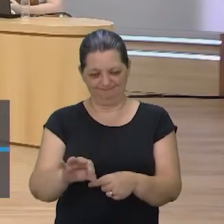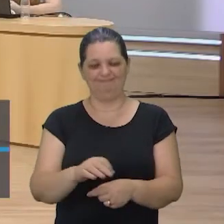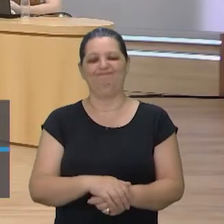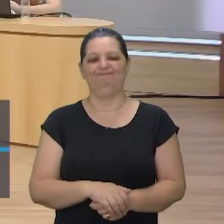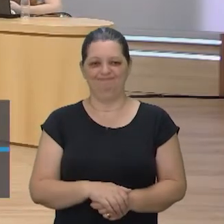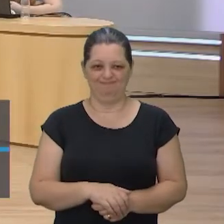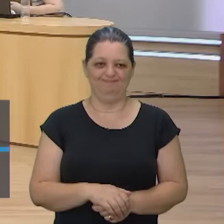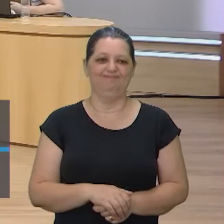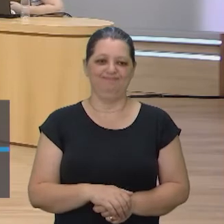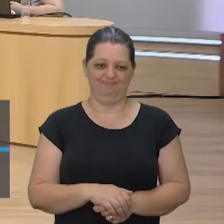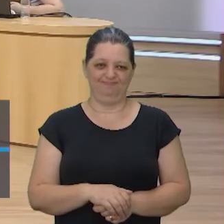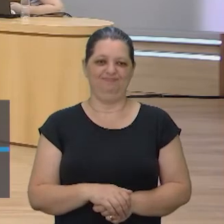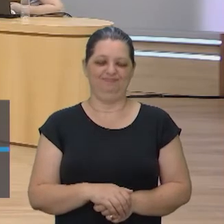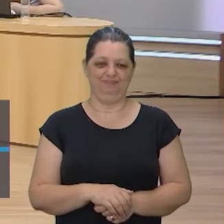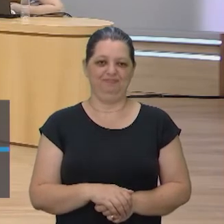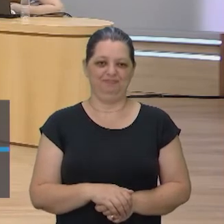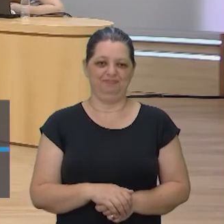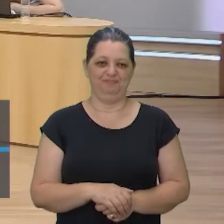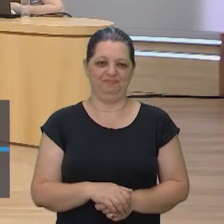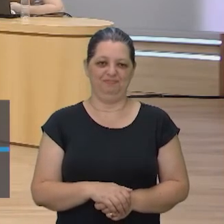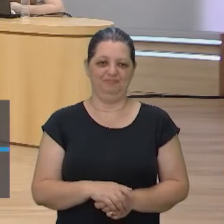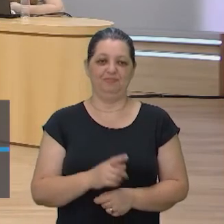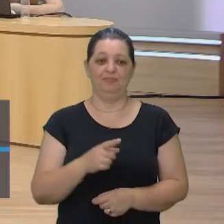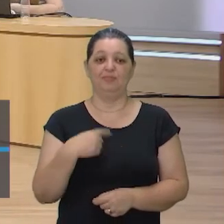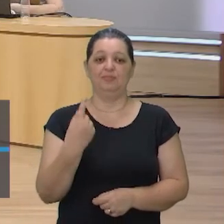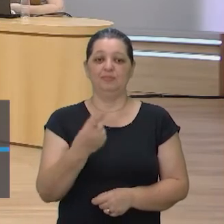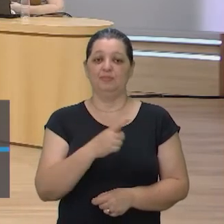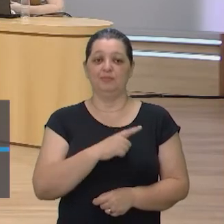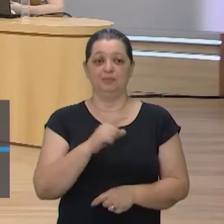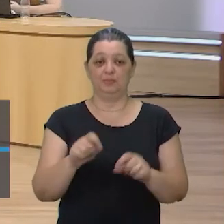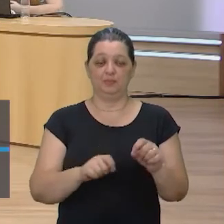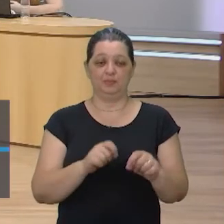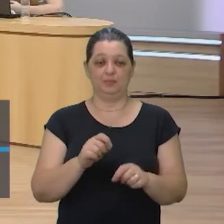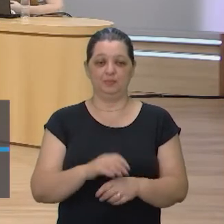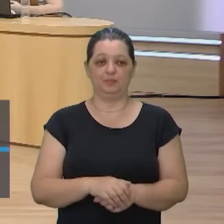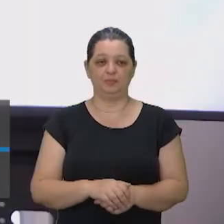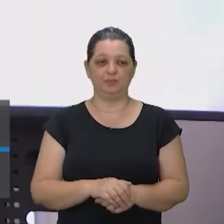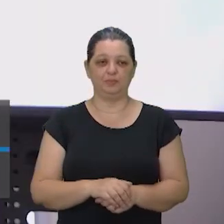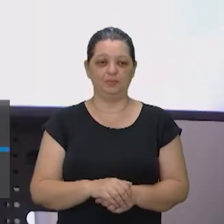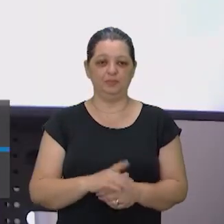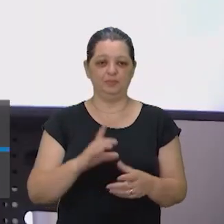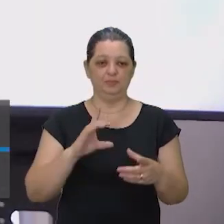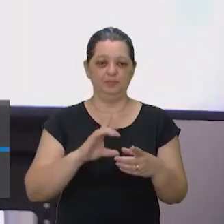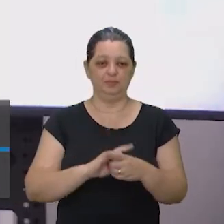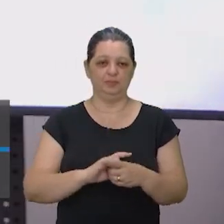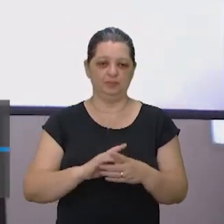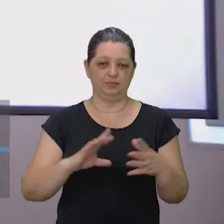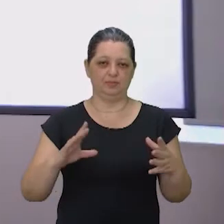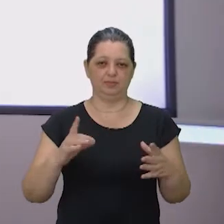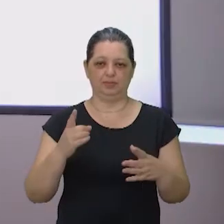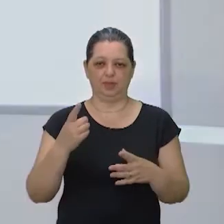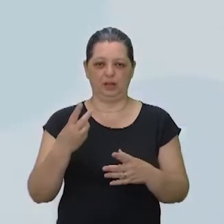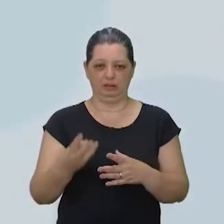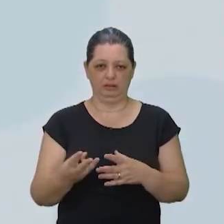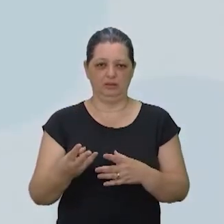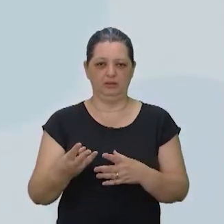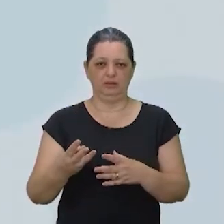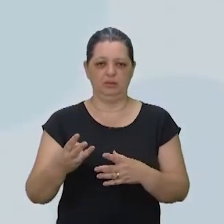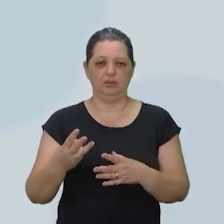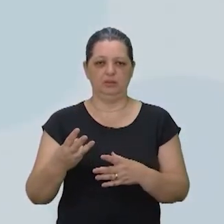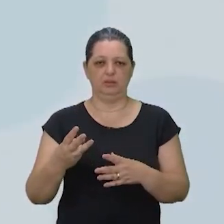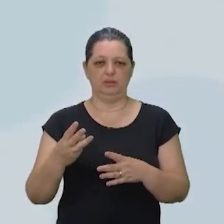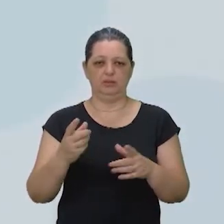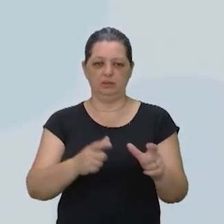isso mesmo. Muito bem. A gente tem aqui a independência das 13 colônias da Nova Inglaterra, que vai